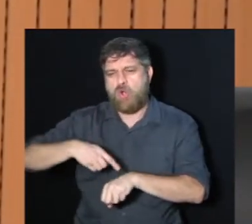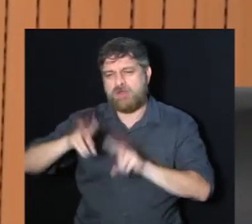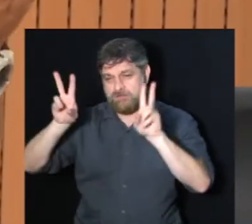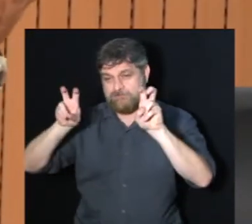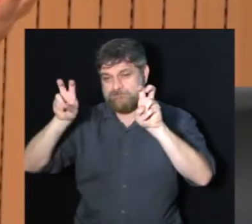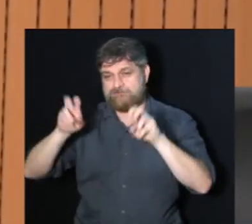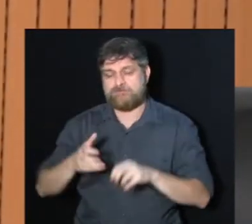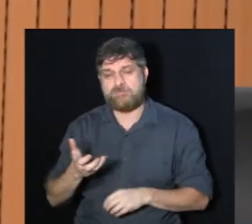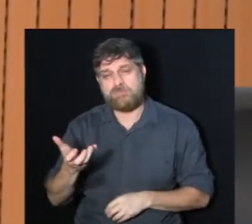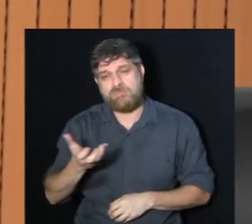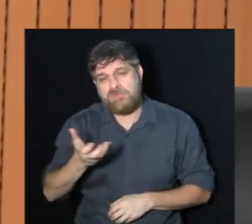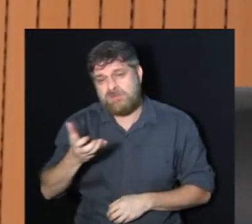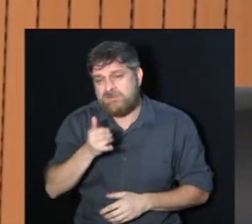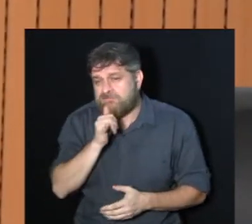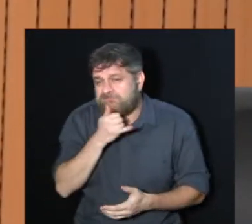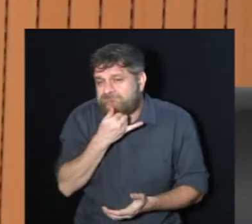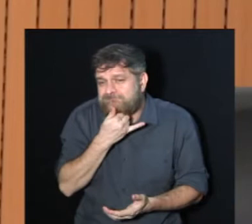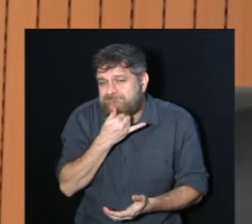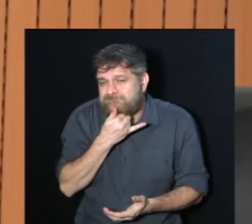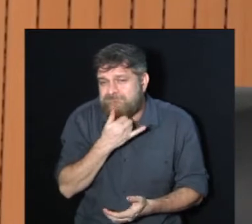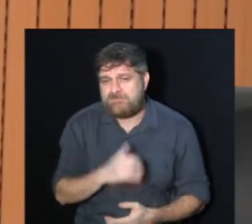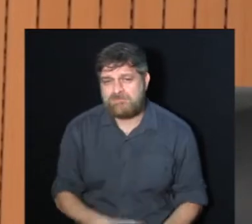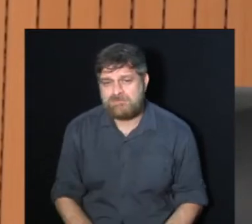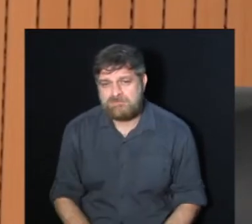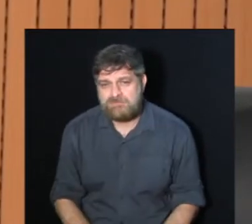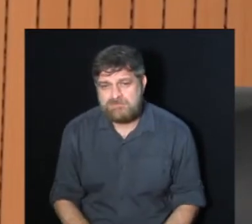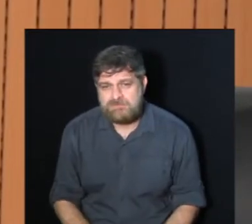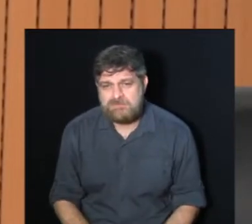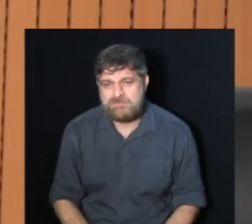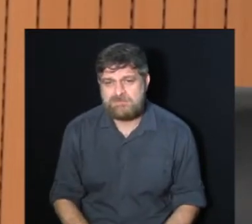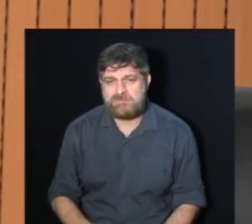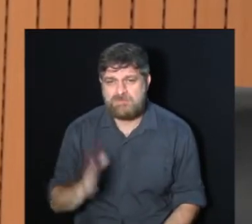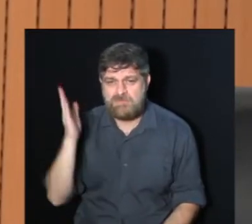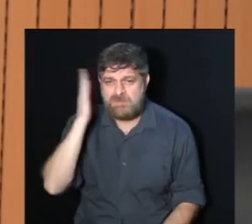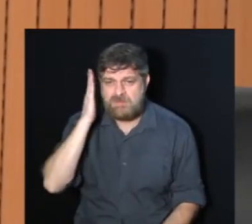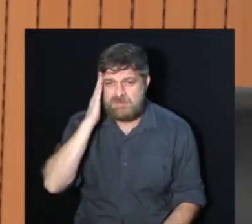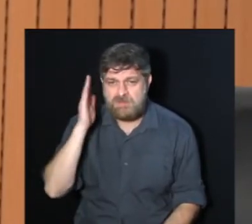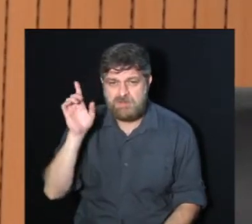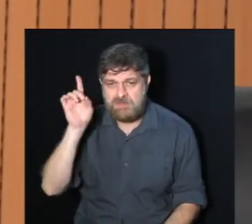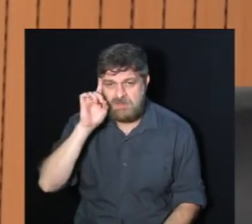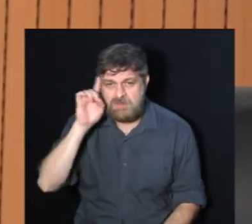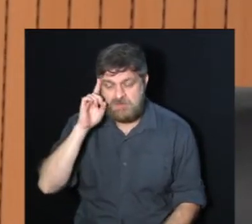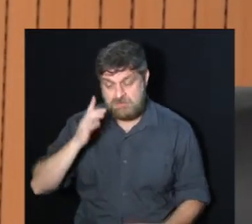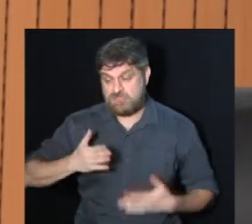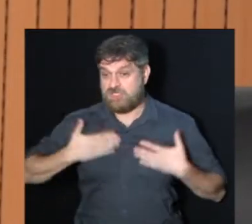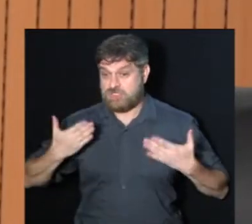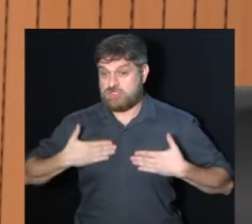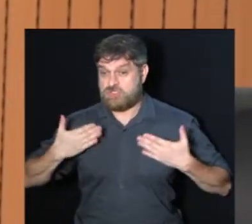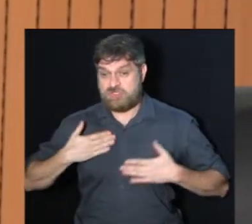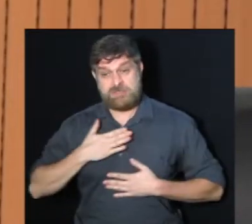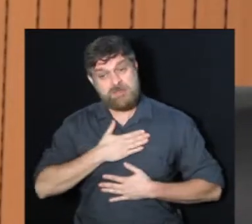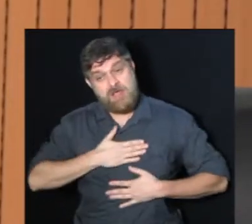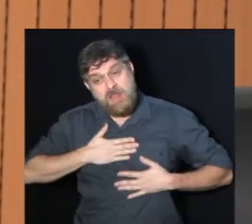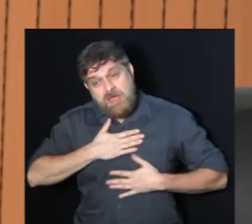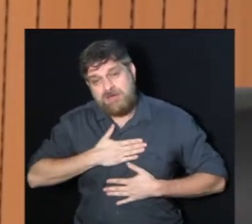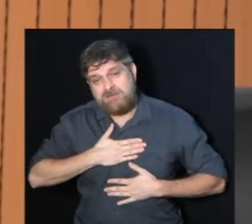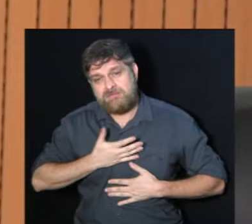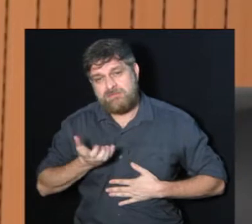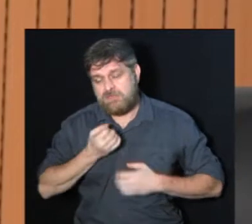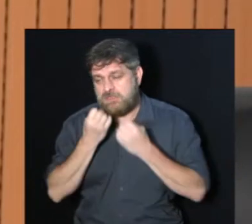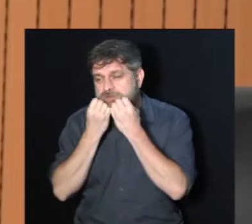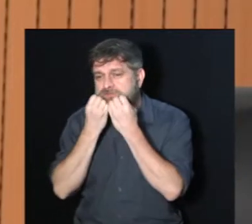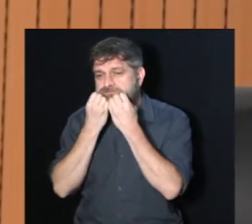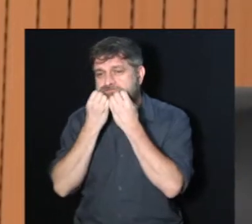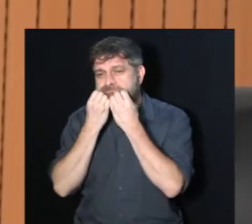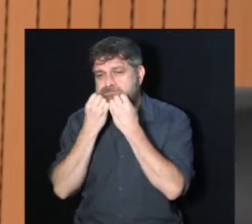queria, infelizmente, eu sei que é um dia de alegria, mas eu queria deixar isso para